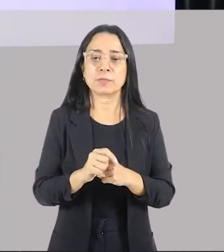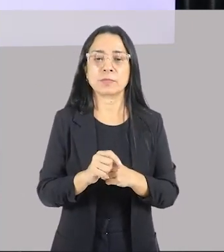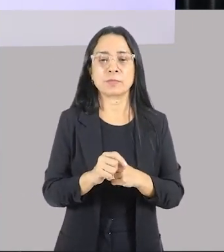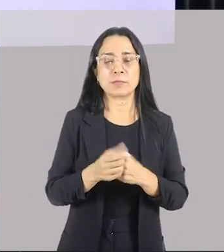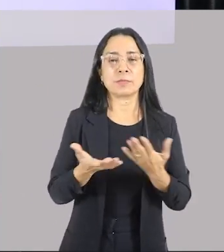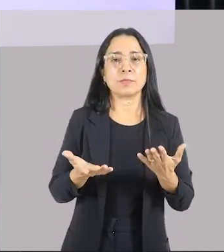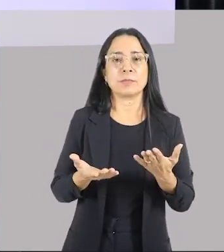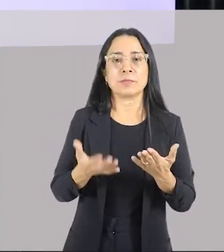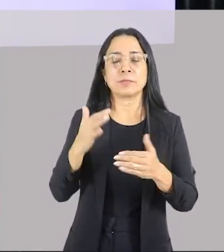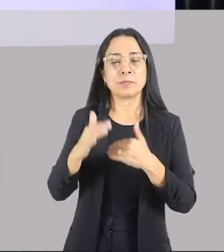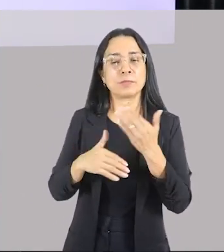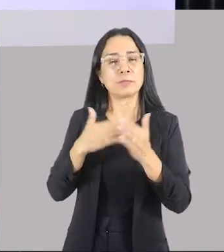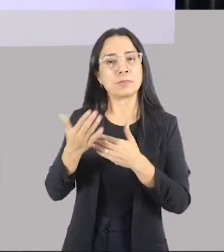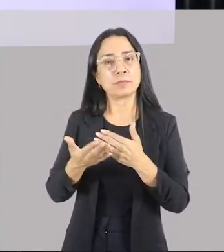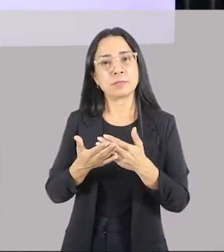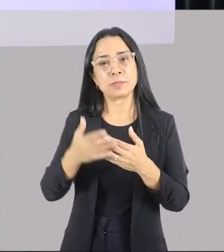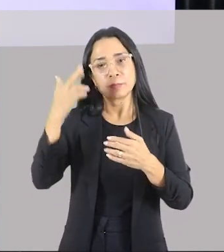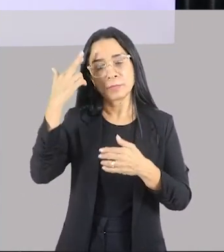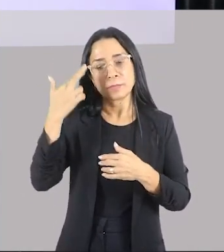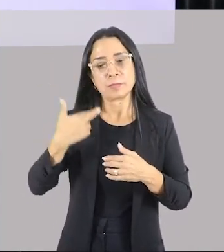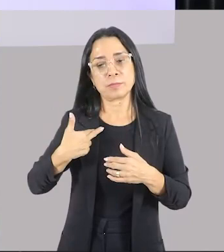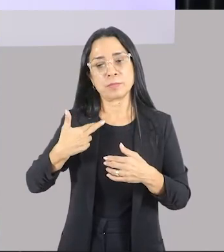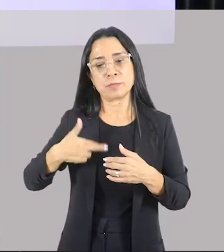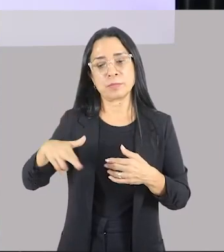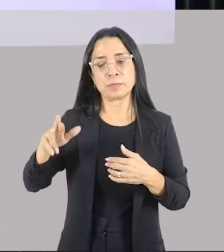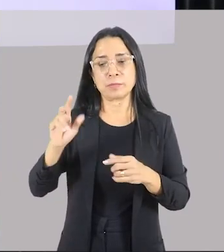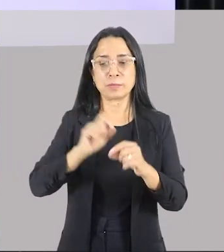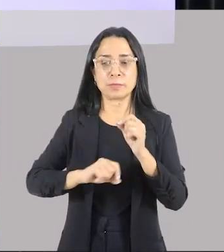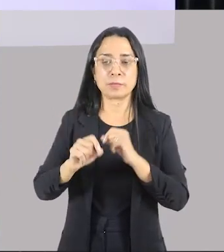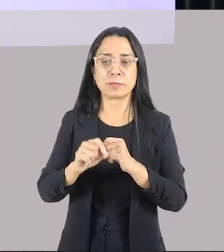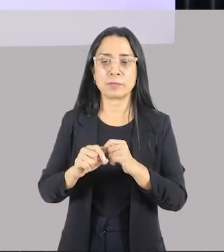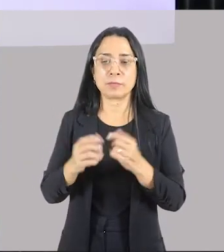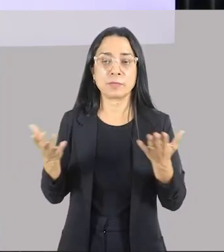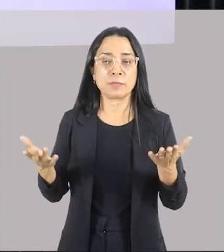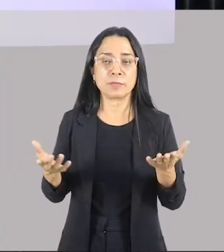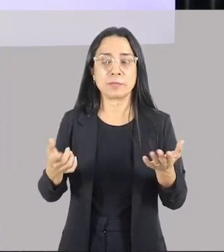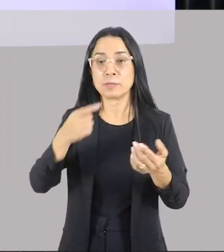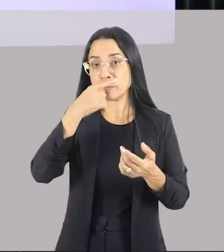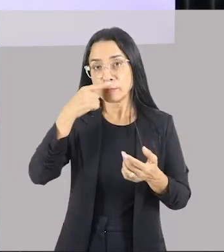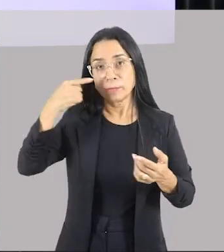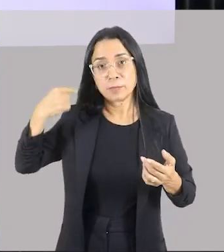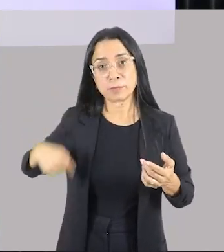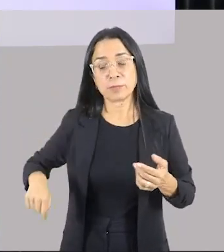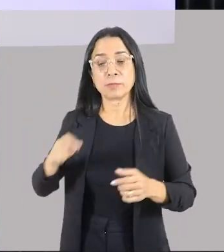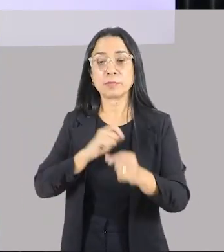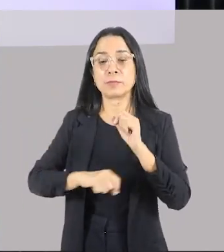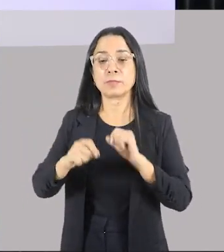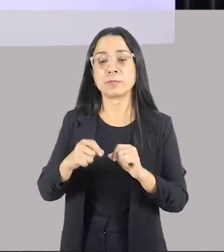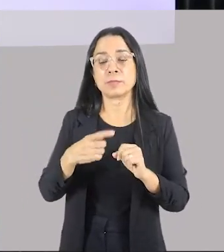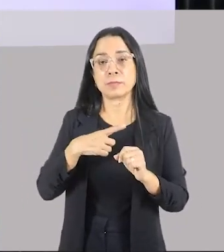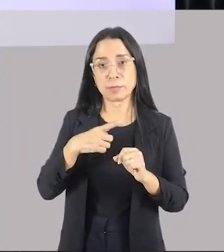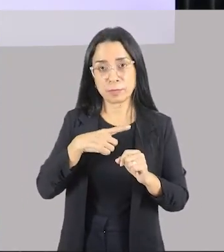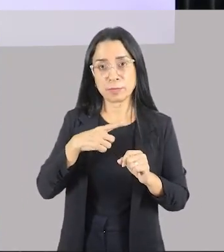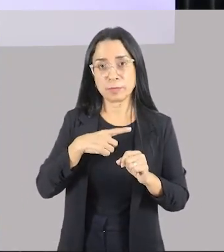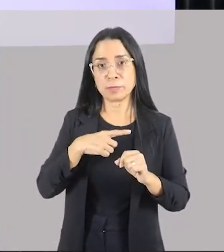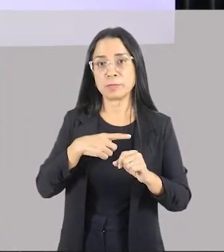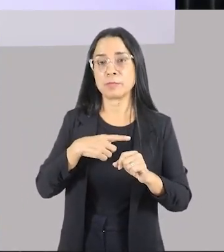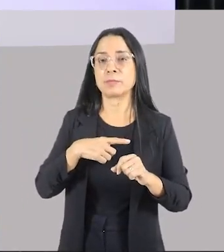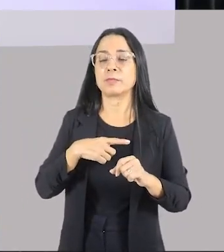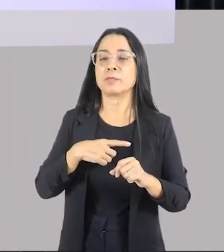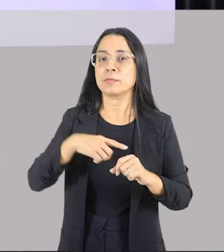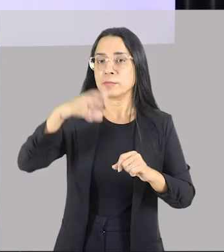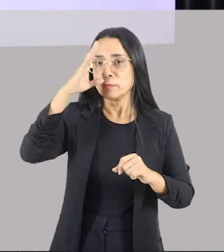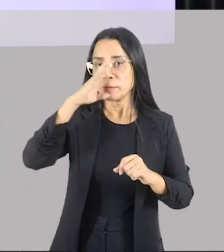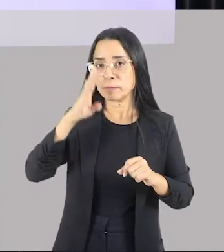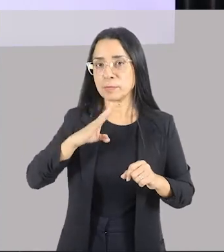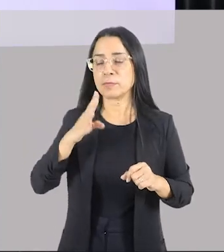religiosos. E, claro, do patriarcalismo, que é presente dentro da figura do Estado brasileiro. Então, é importante frisar isso, porque a